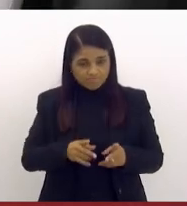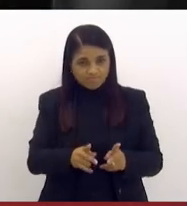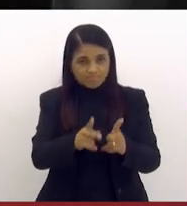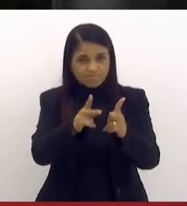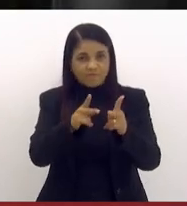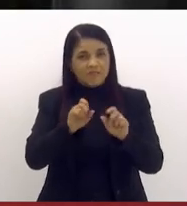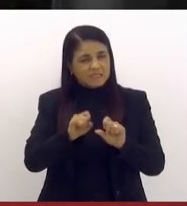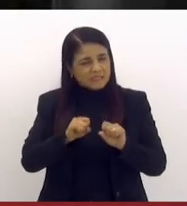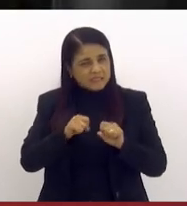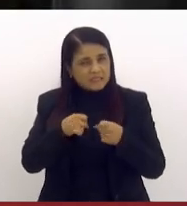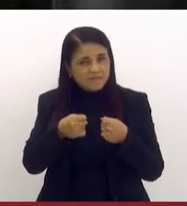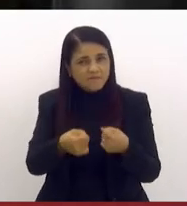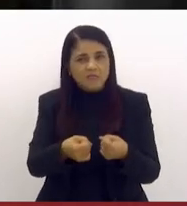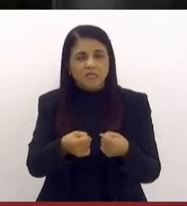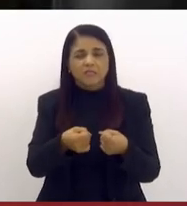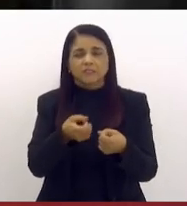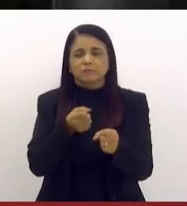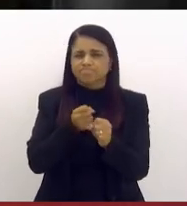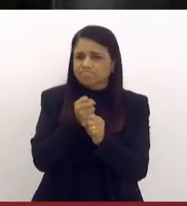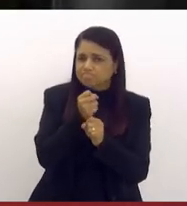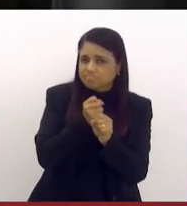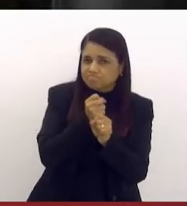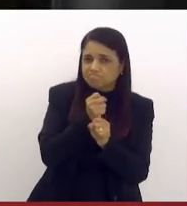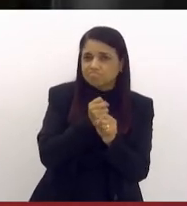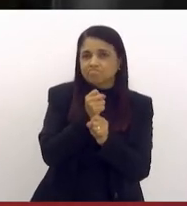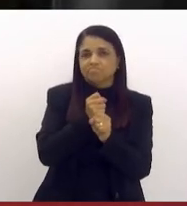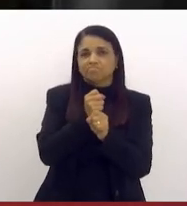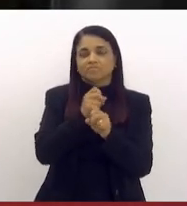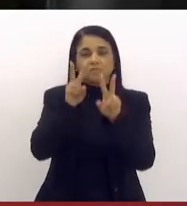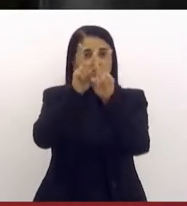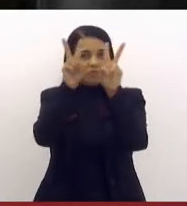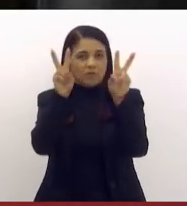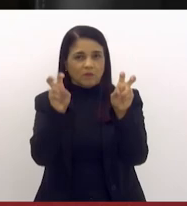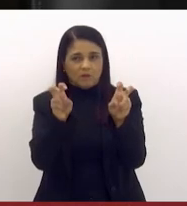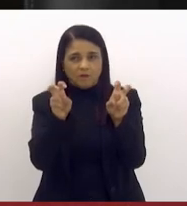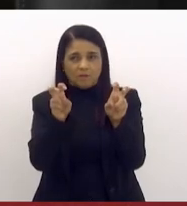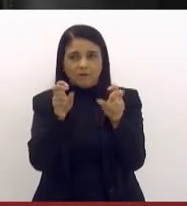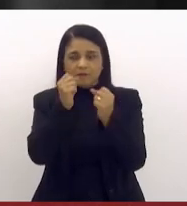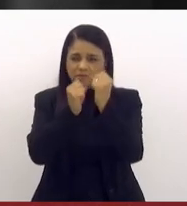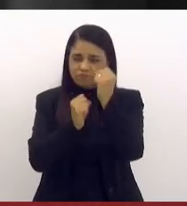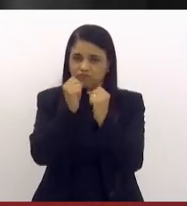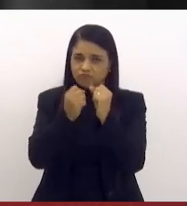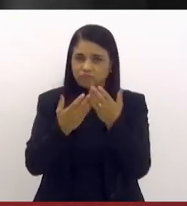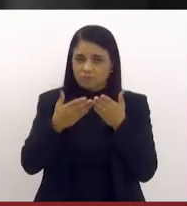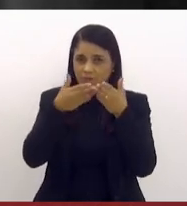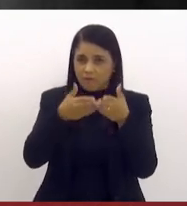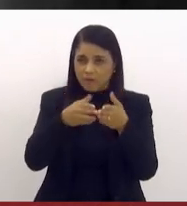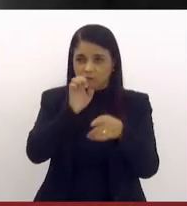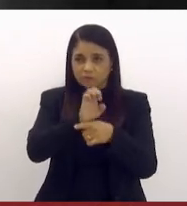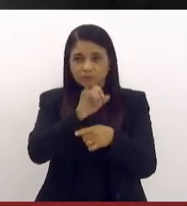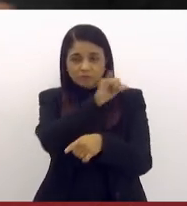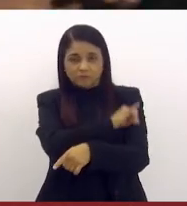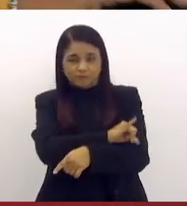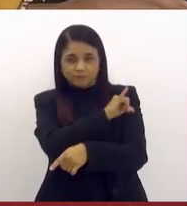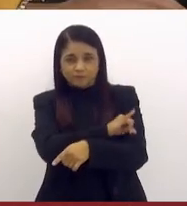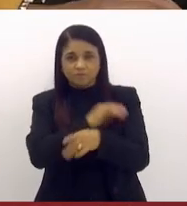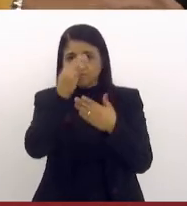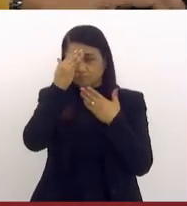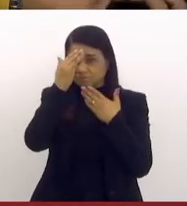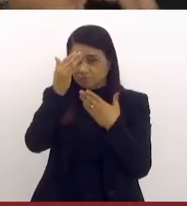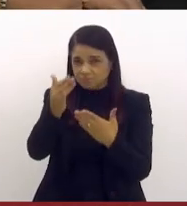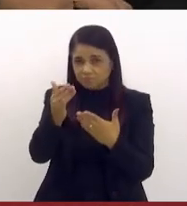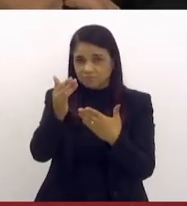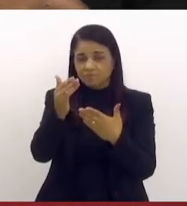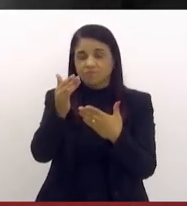que defende já há muito tempo a temática da indústria naval aqui no estado do Rio de Janeiro agradecer